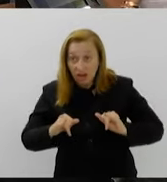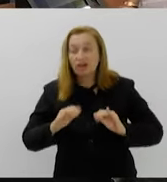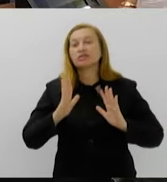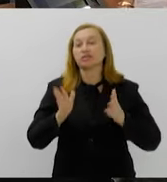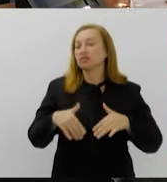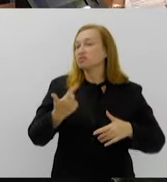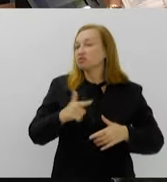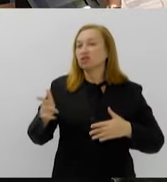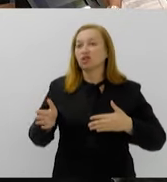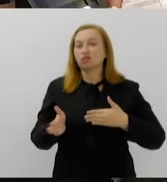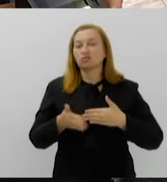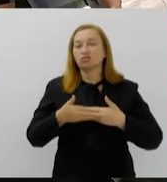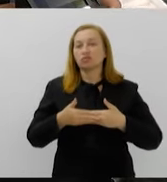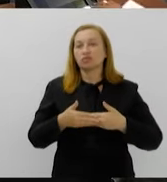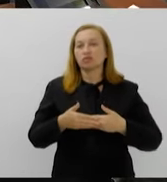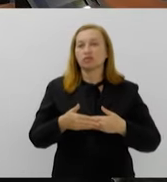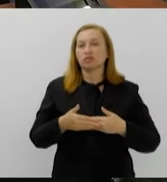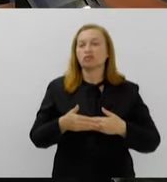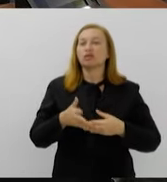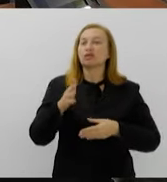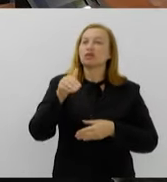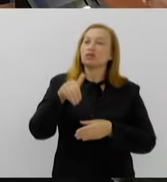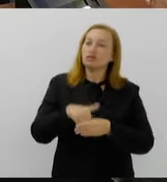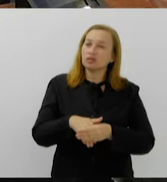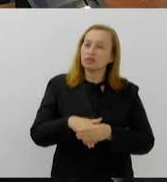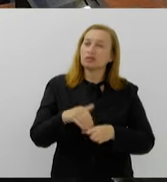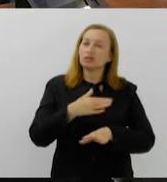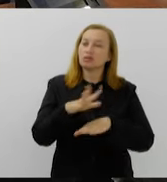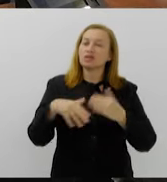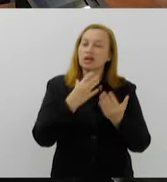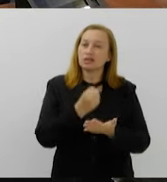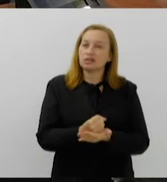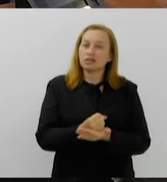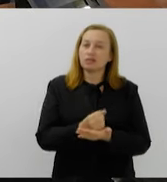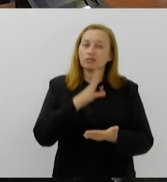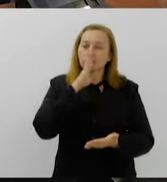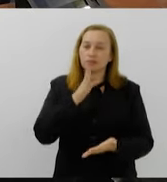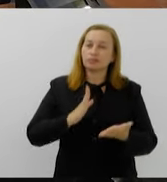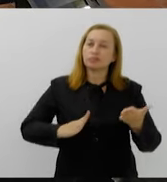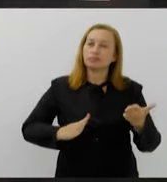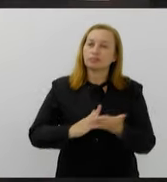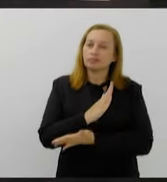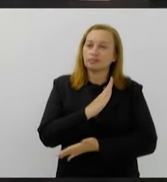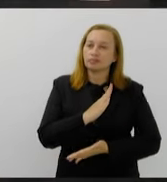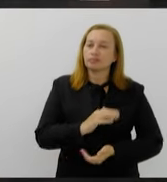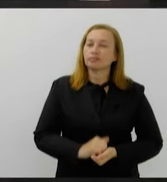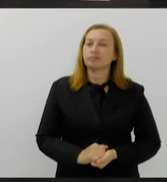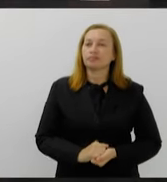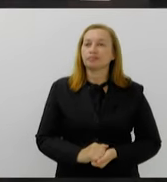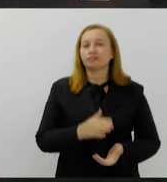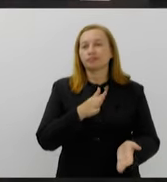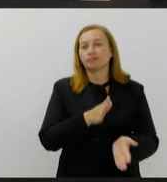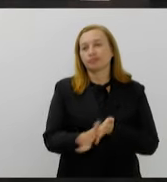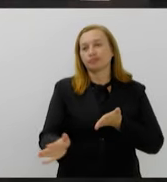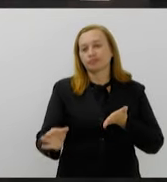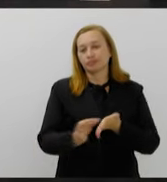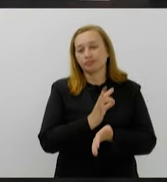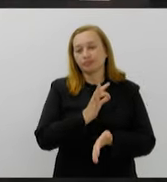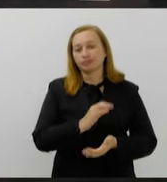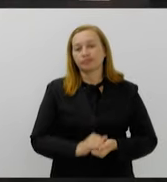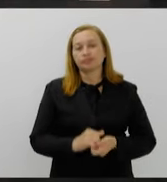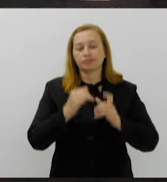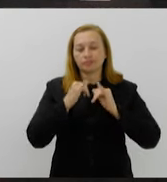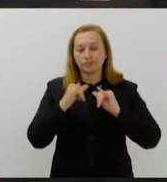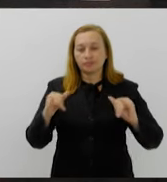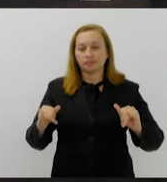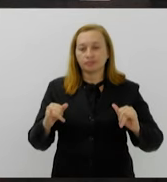havendo mais Quem Queira discutir encerrada a discussão em votação senhores que aprova permaneçam Como estão aprovado vai a promulgação para